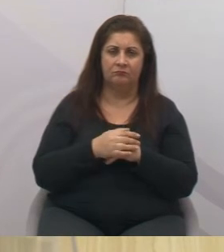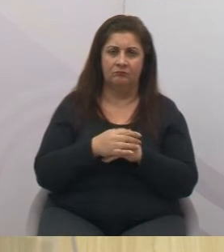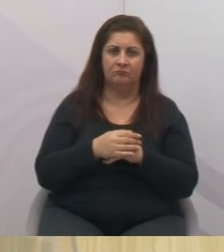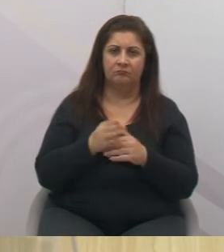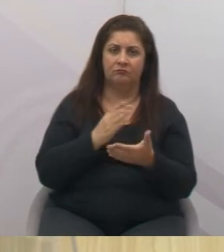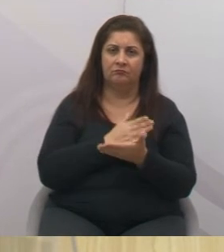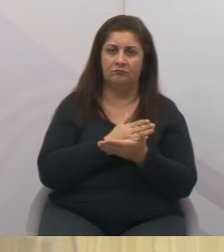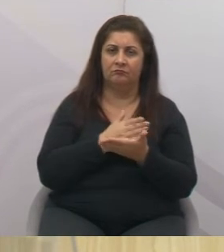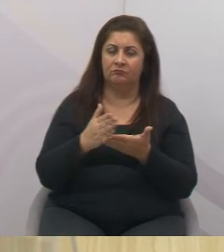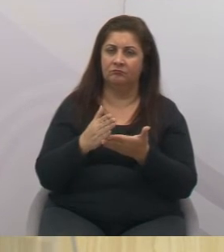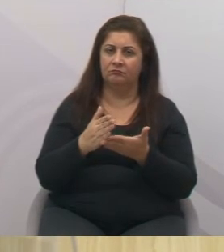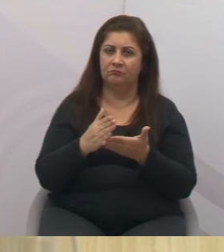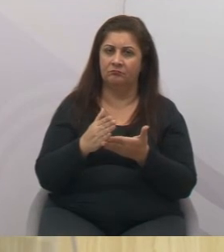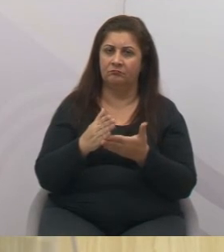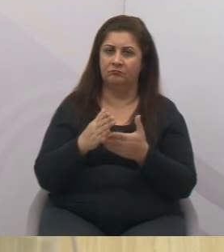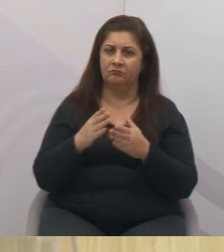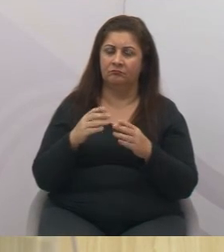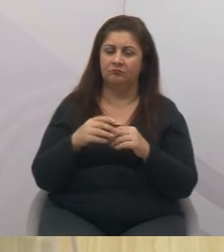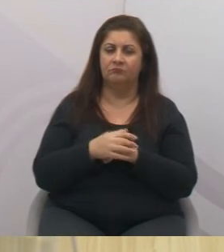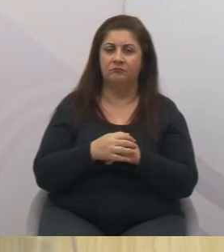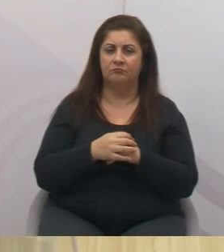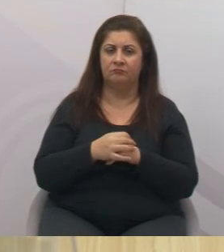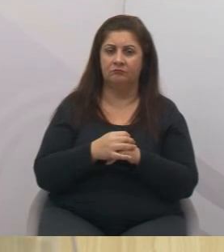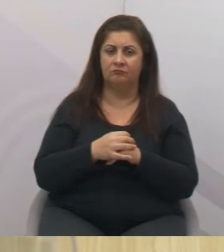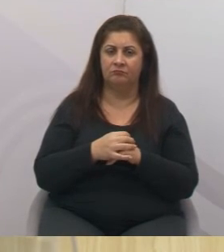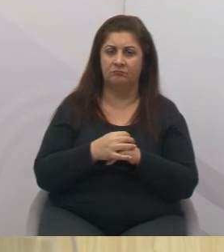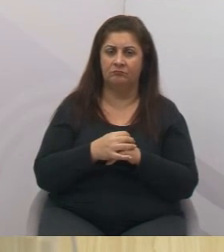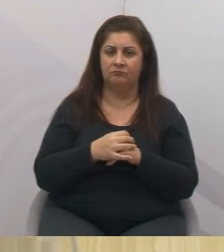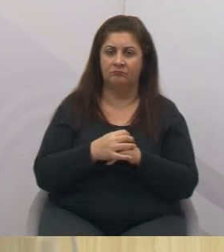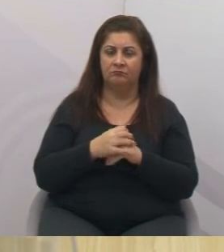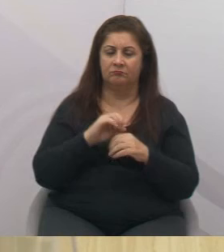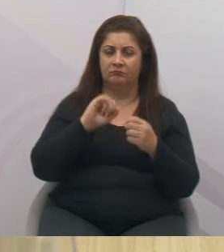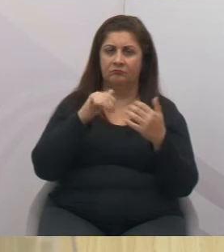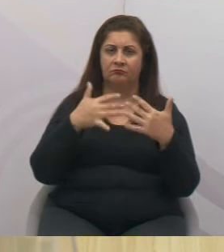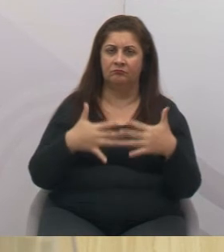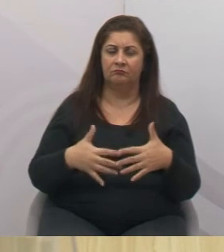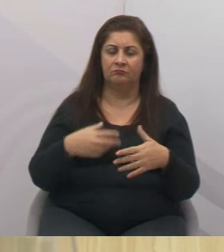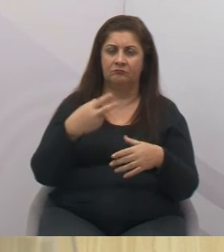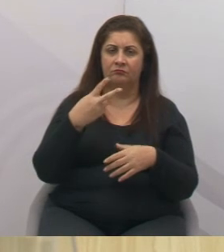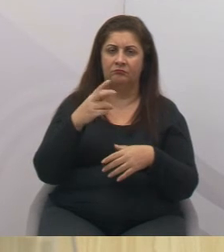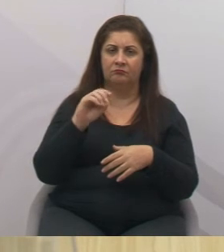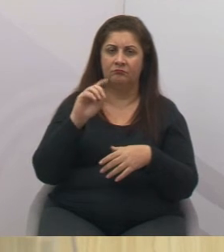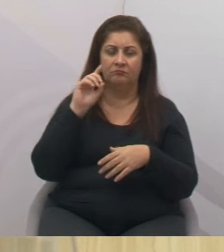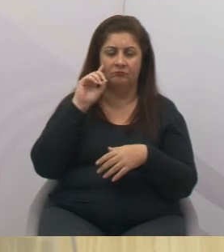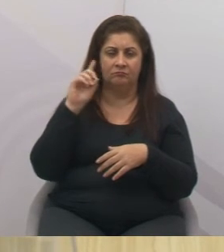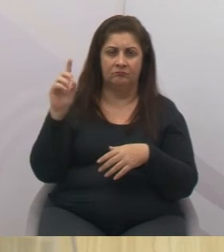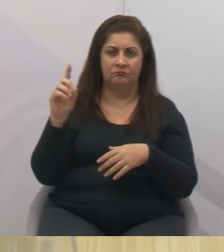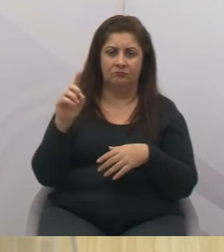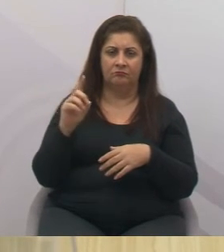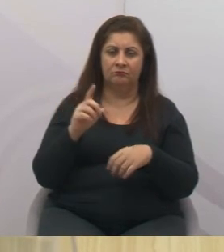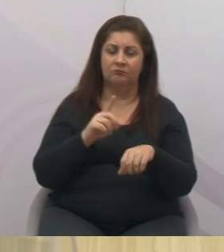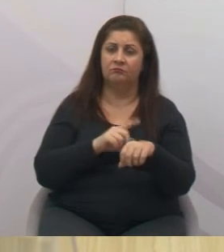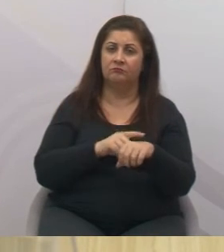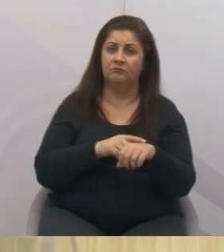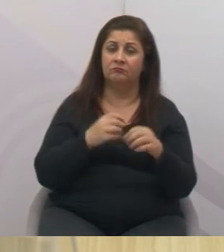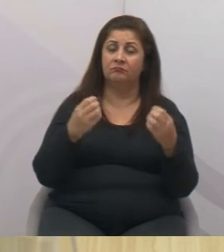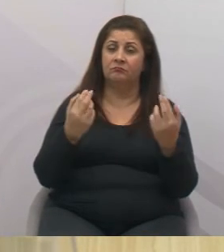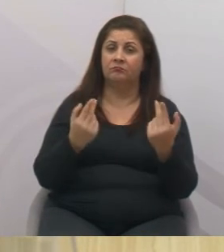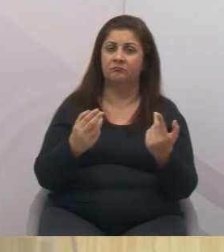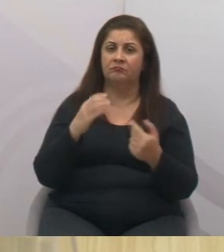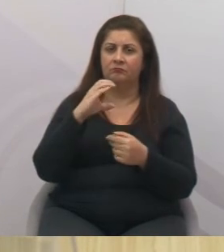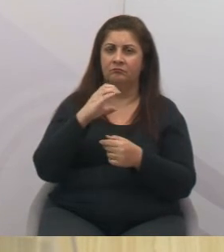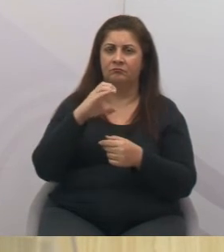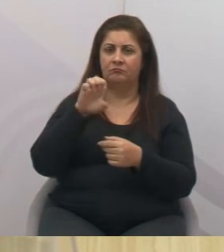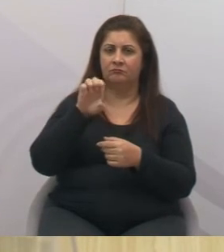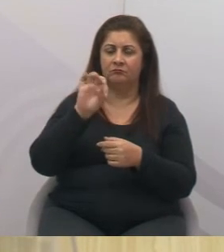partir da data da ciência do interessado. Justificativa. O prazo de 20 dias para recurso é comumente aplicado pela CETESB. Ainda